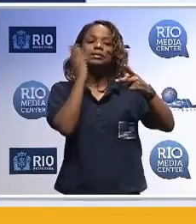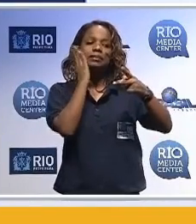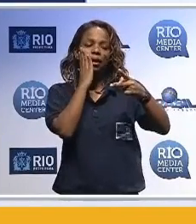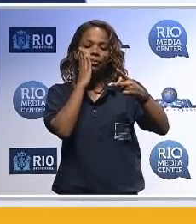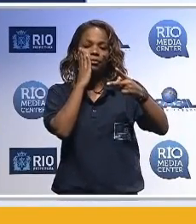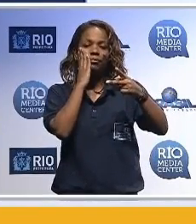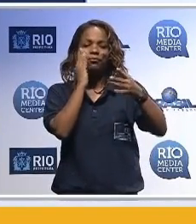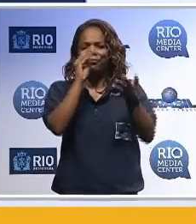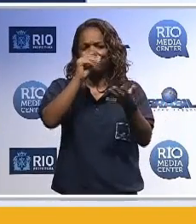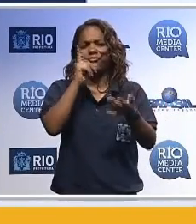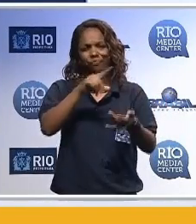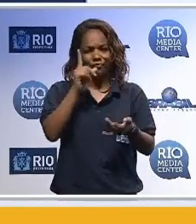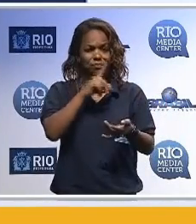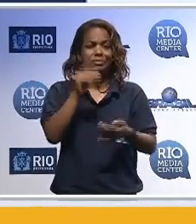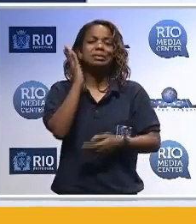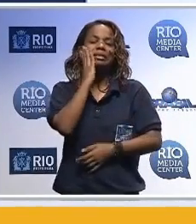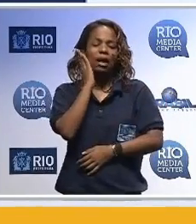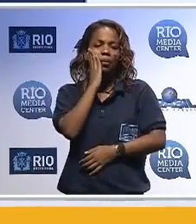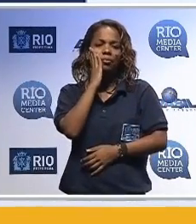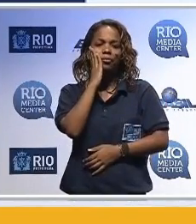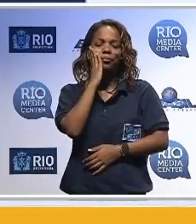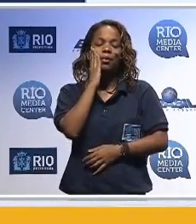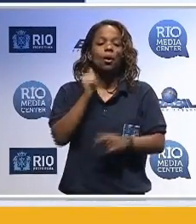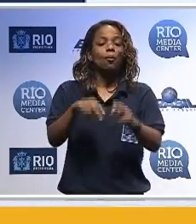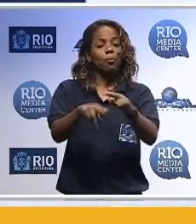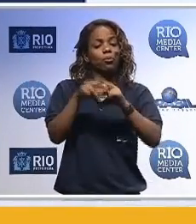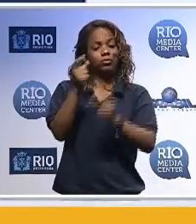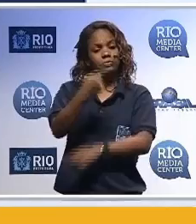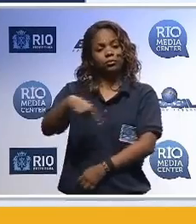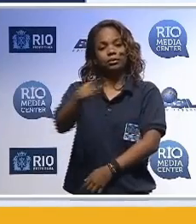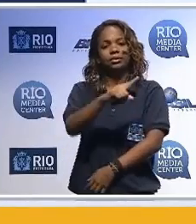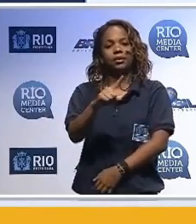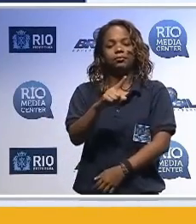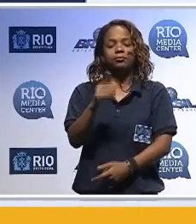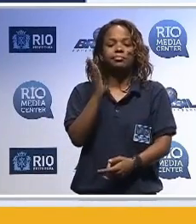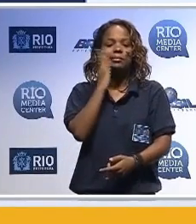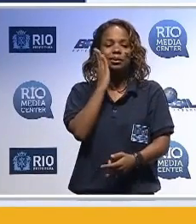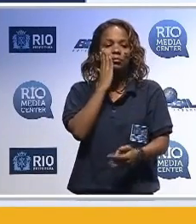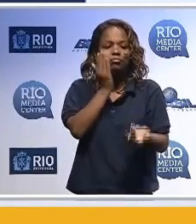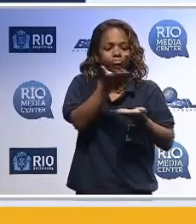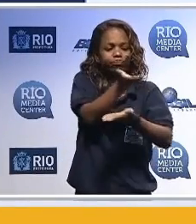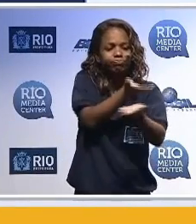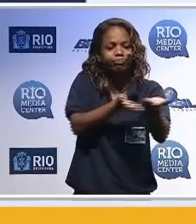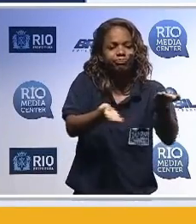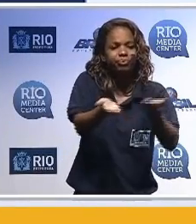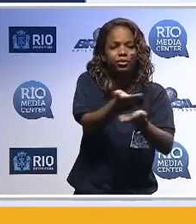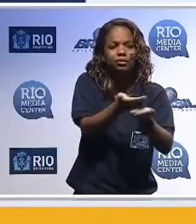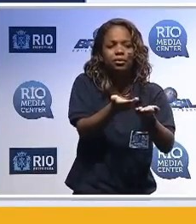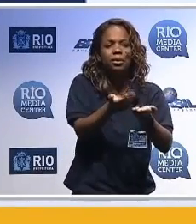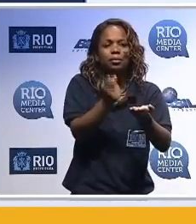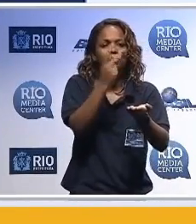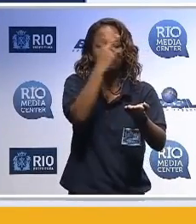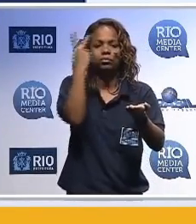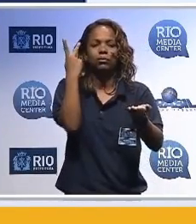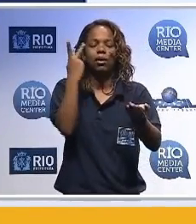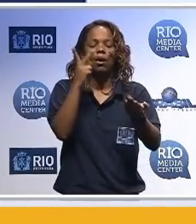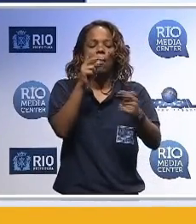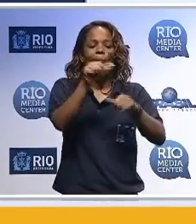avançar e sabe perfeitamente que temos que sensibilizar, mudar essa